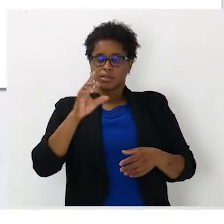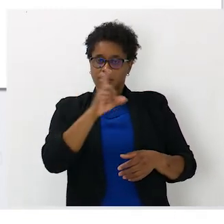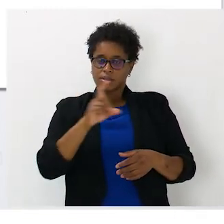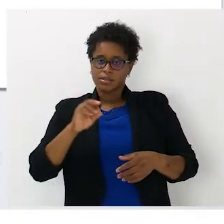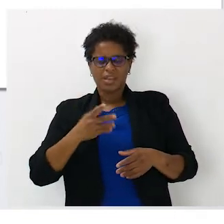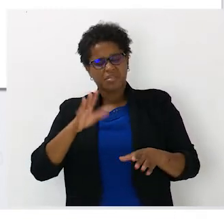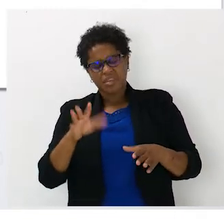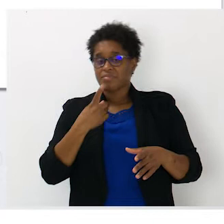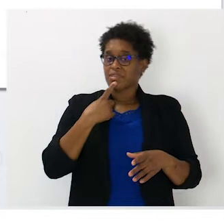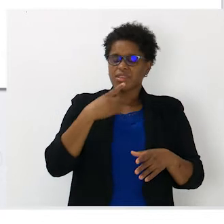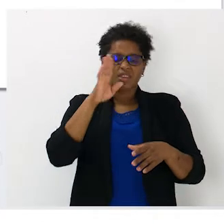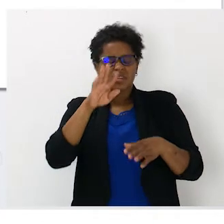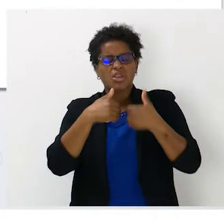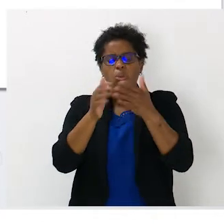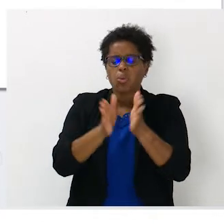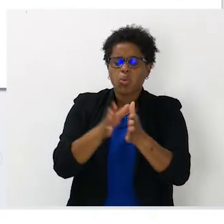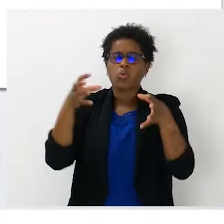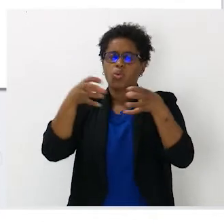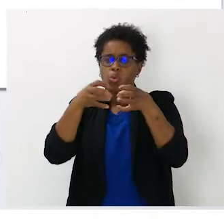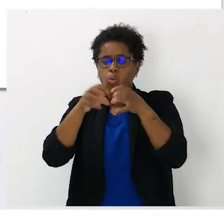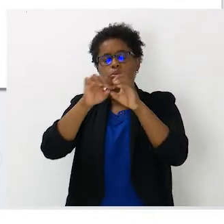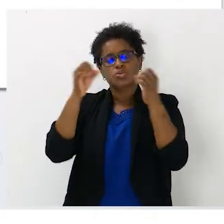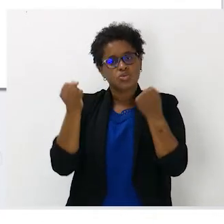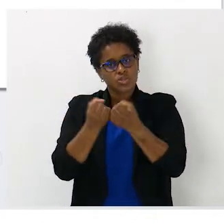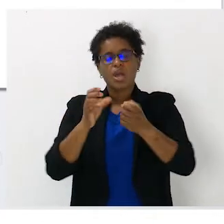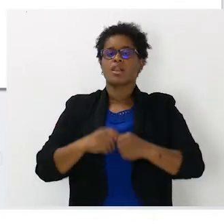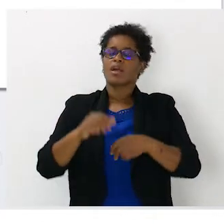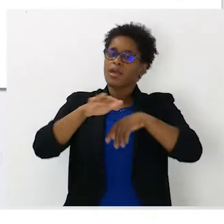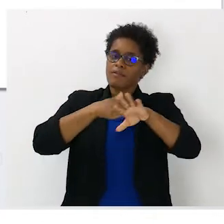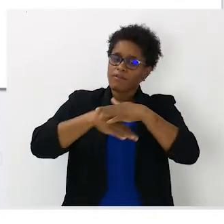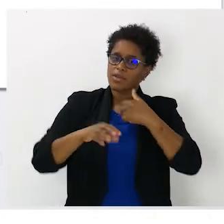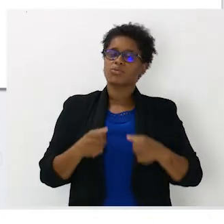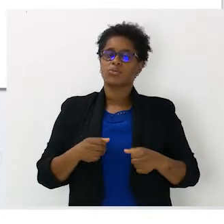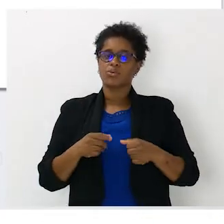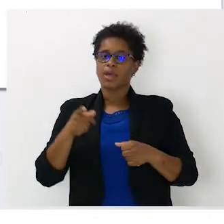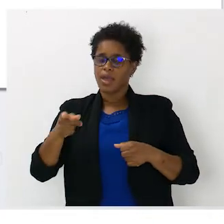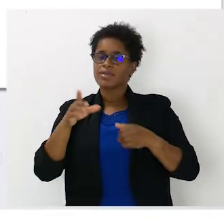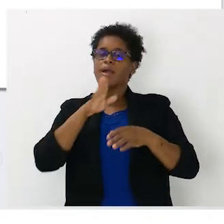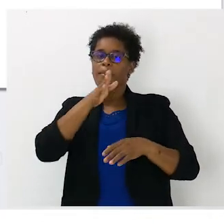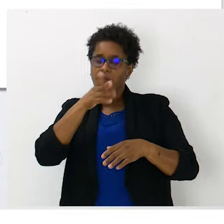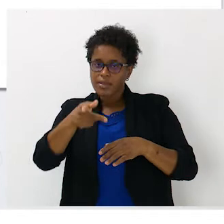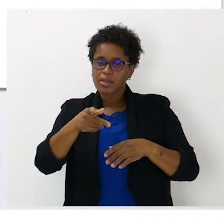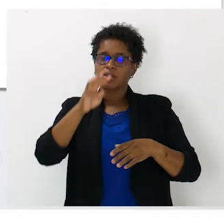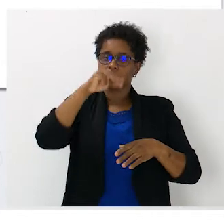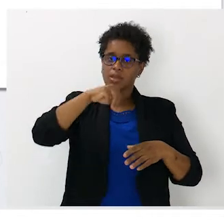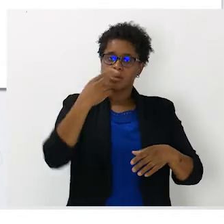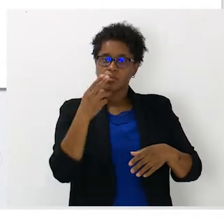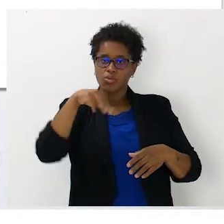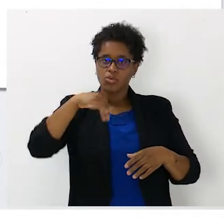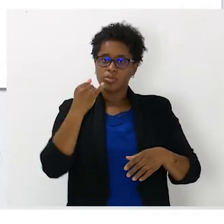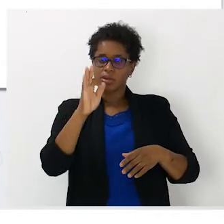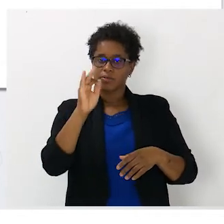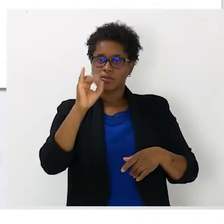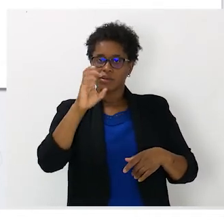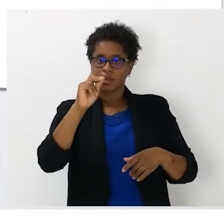se todo o grupo social era feito esta prática de mumificação. Portanto, vamos